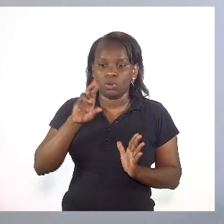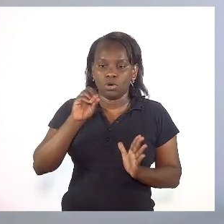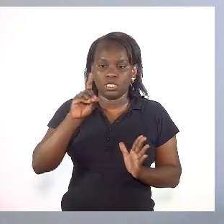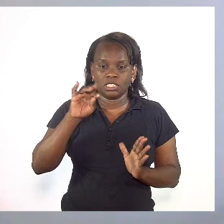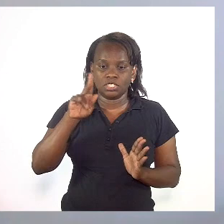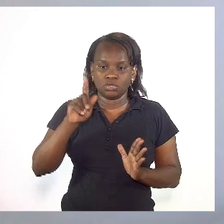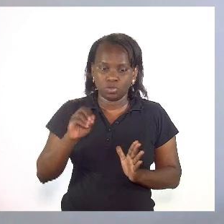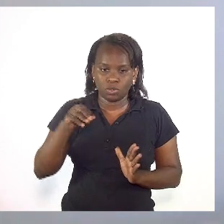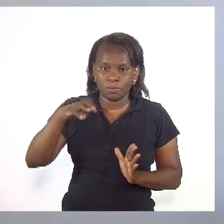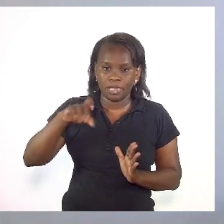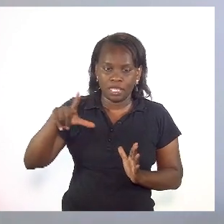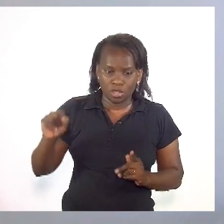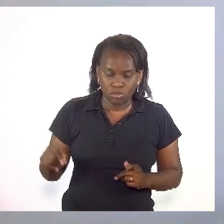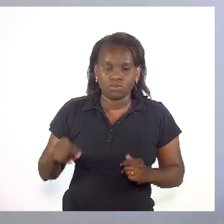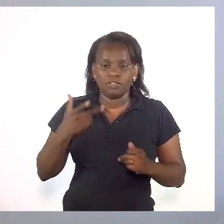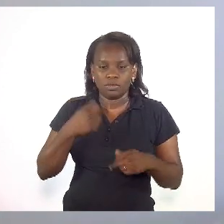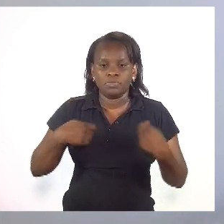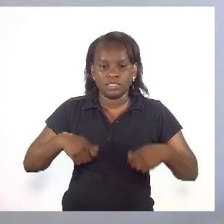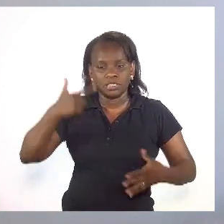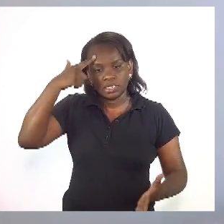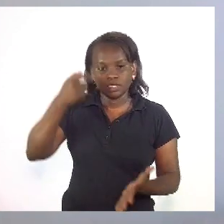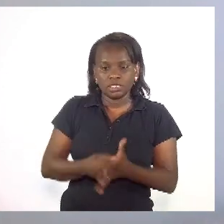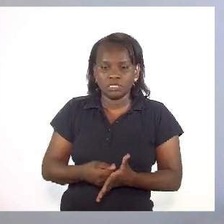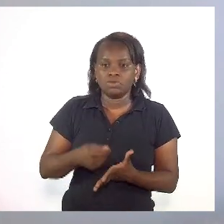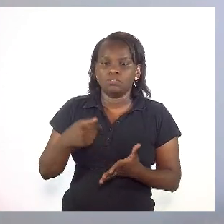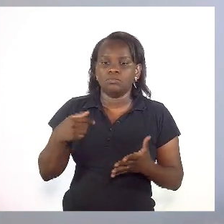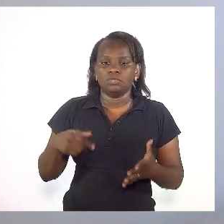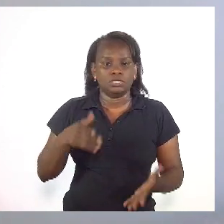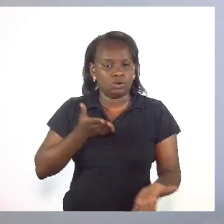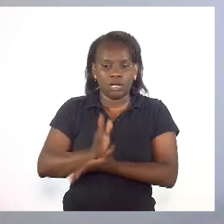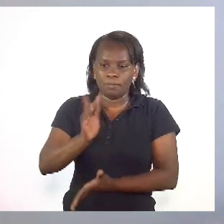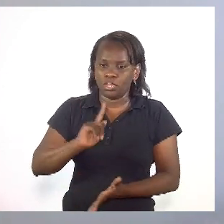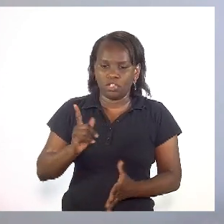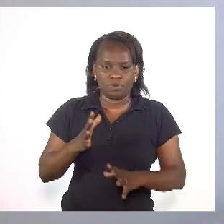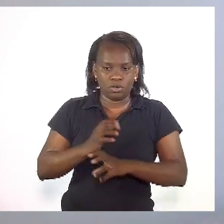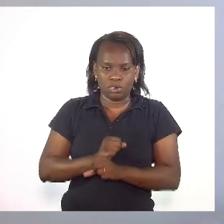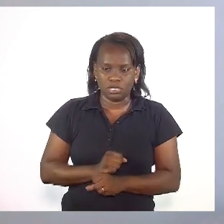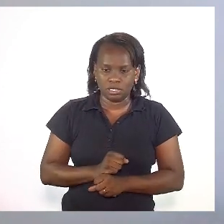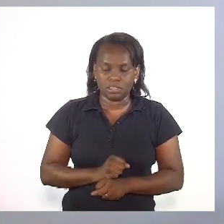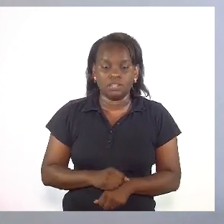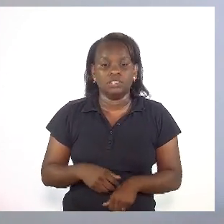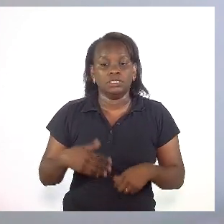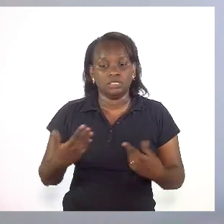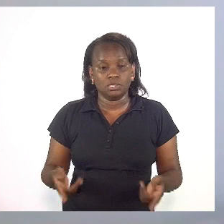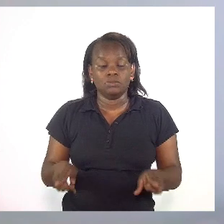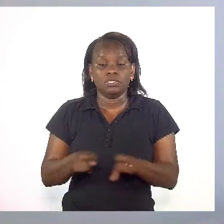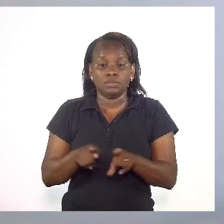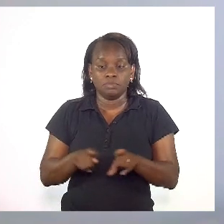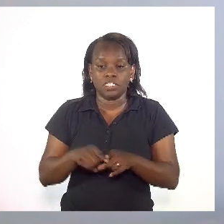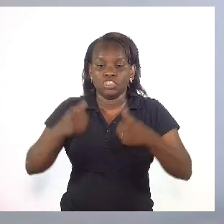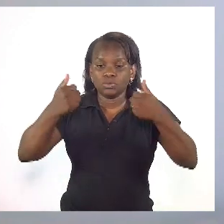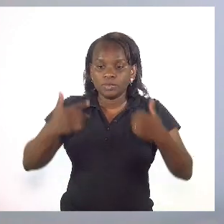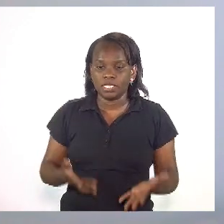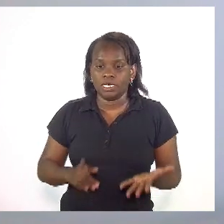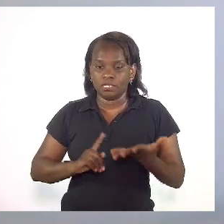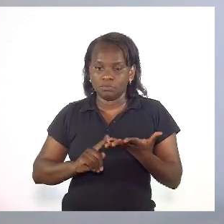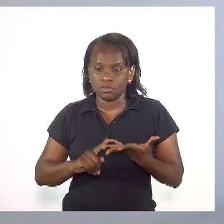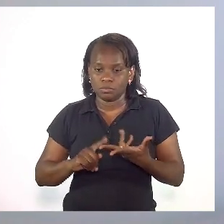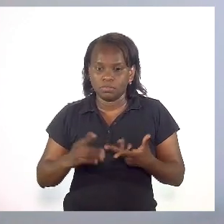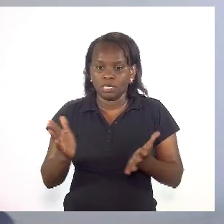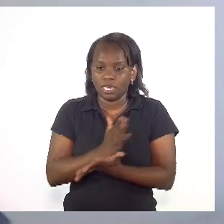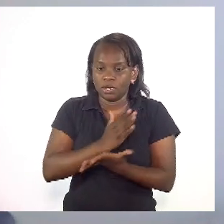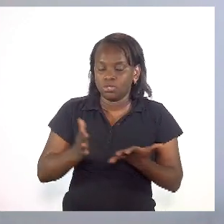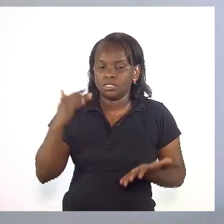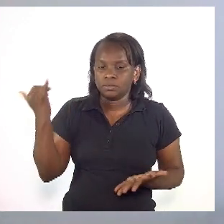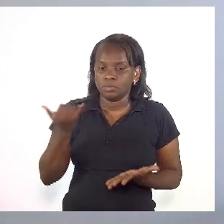pela emissão de parecer prévio contrário à aprovação das contas. Queria destacar alguns pontos